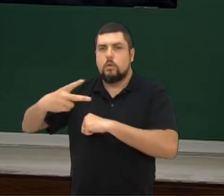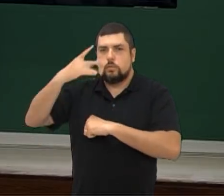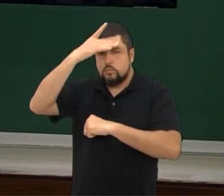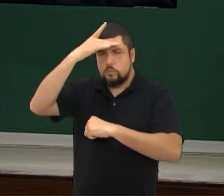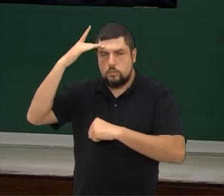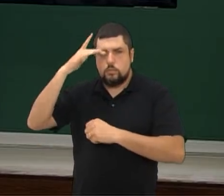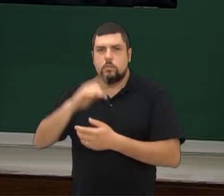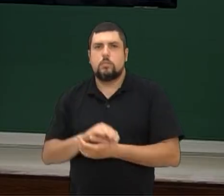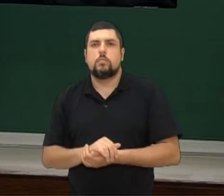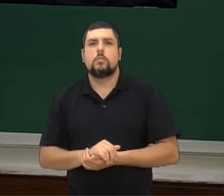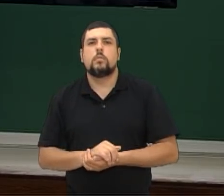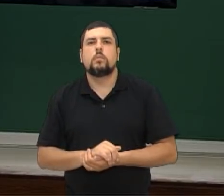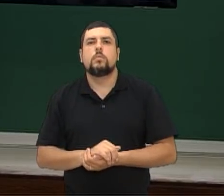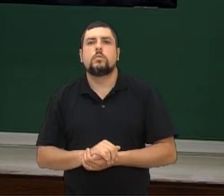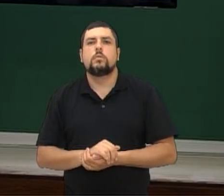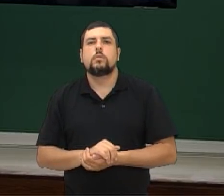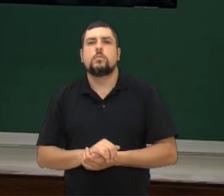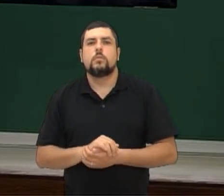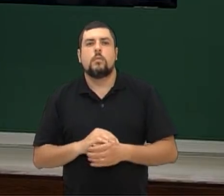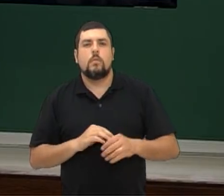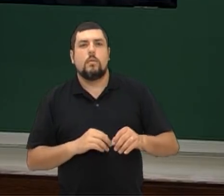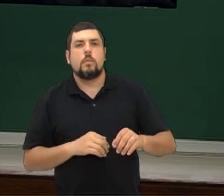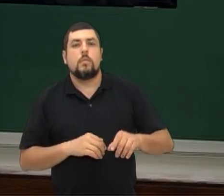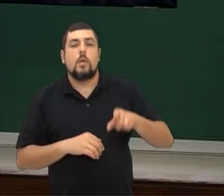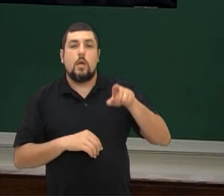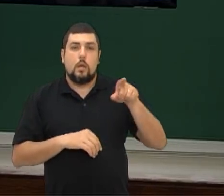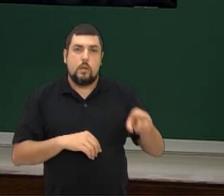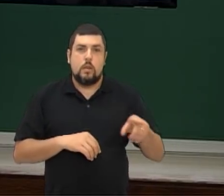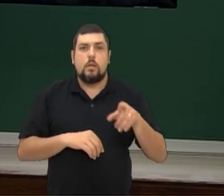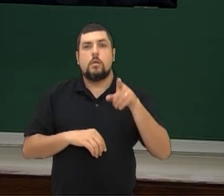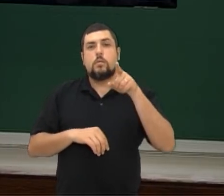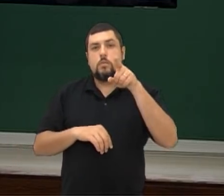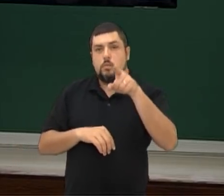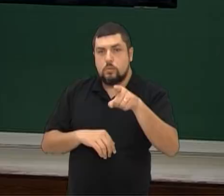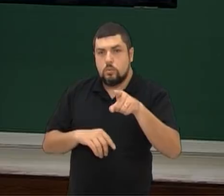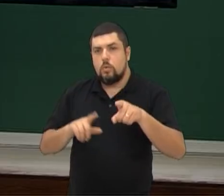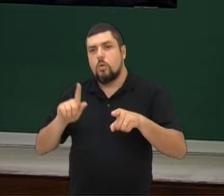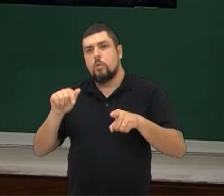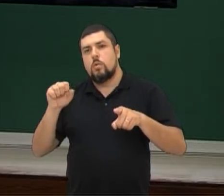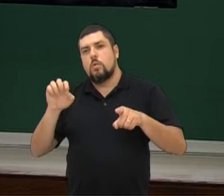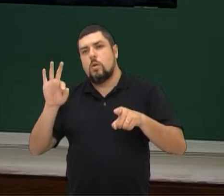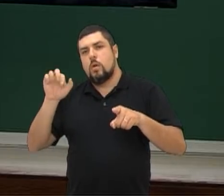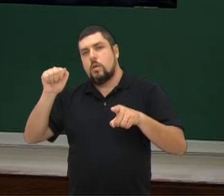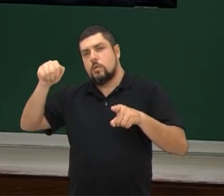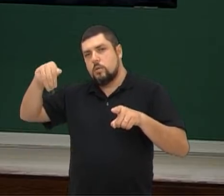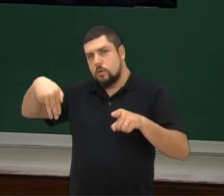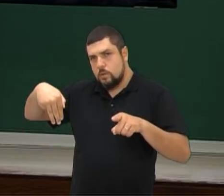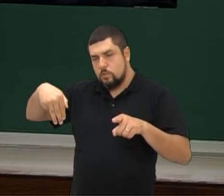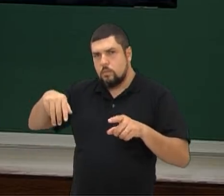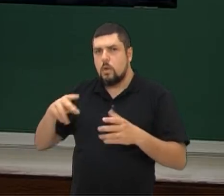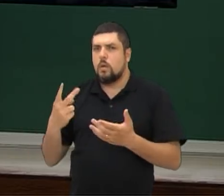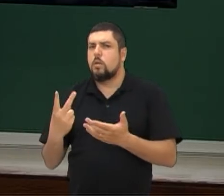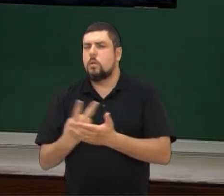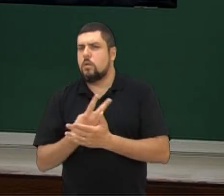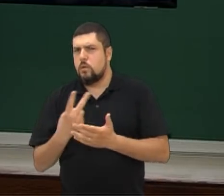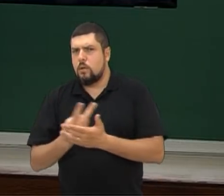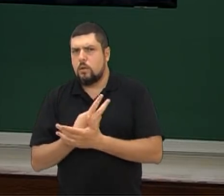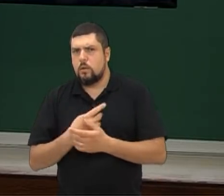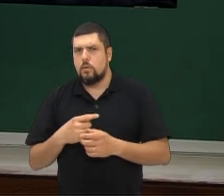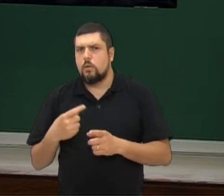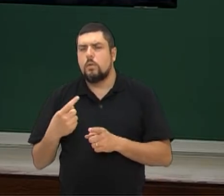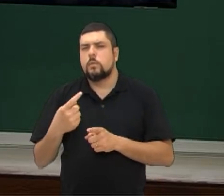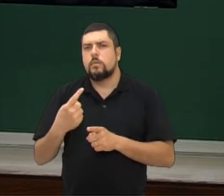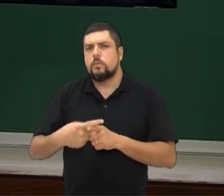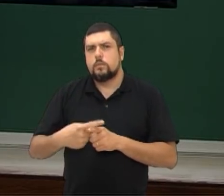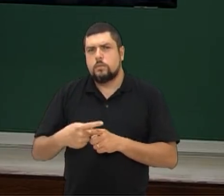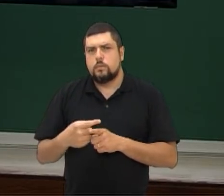pessoa. Ele e tu gostam de ler. Por que essa está errada? Porque aqui, ó,